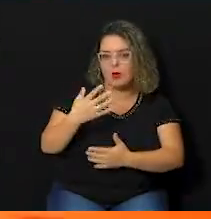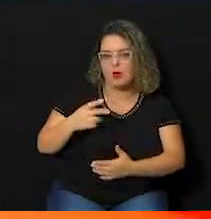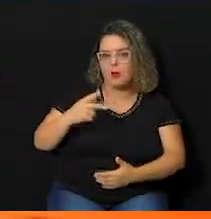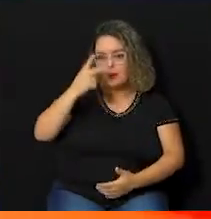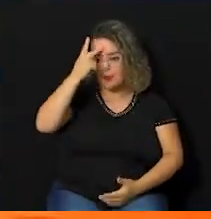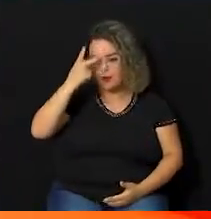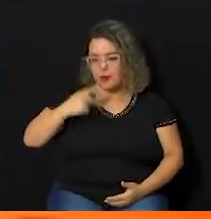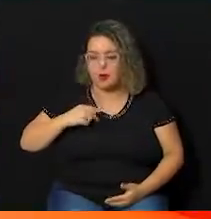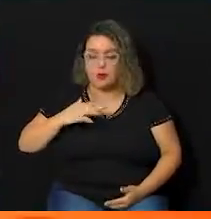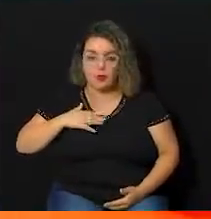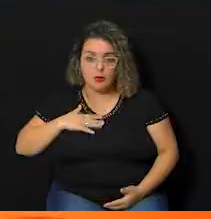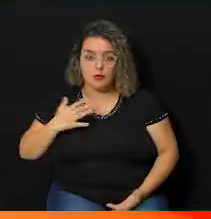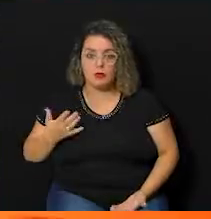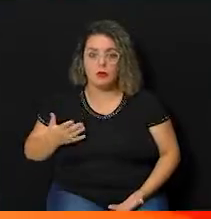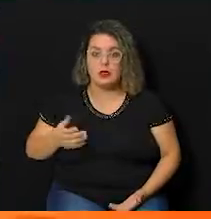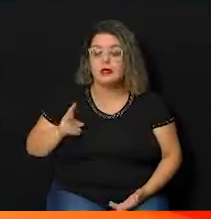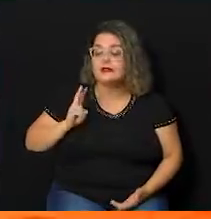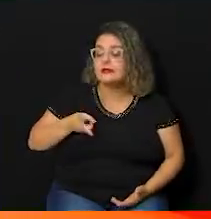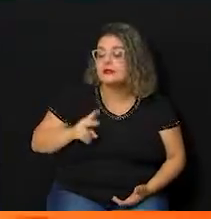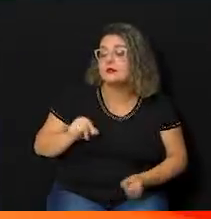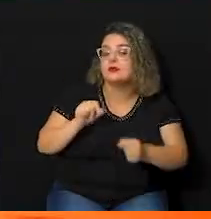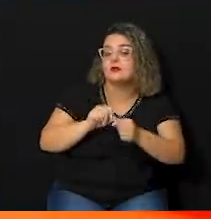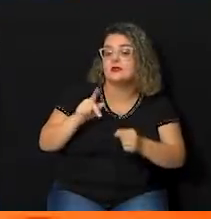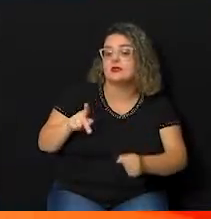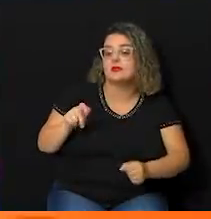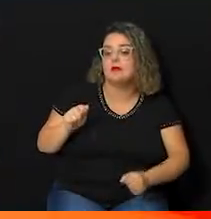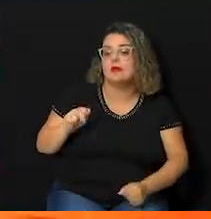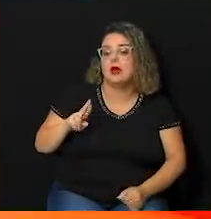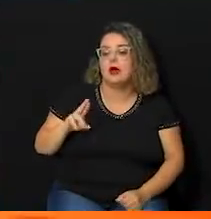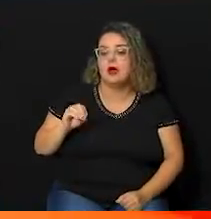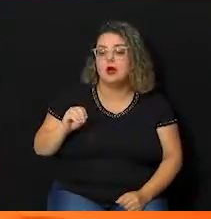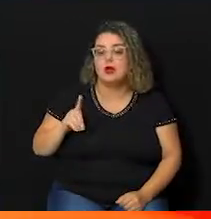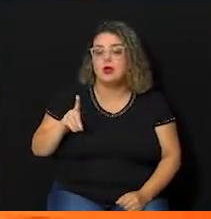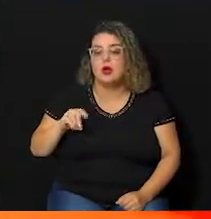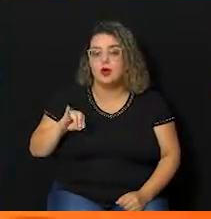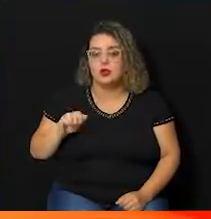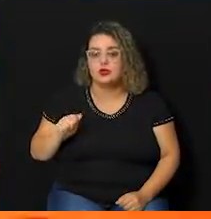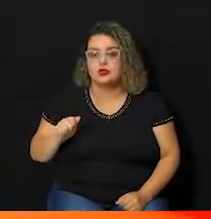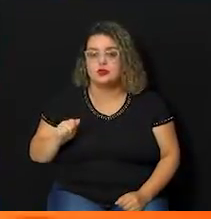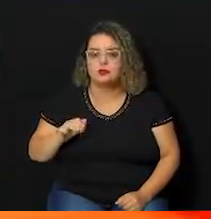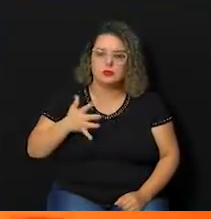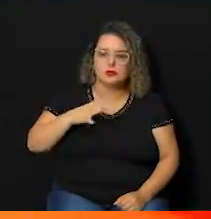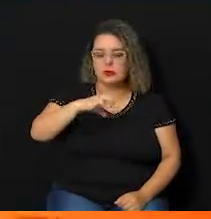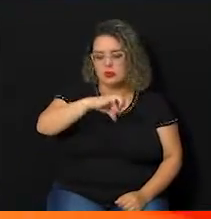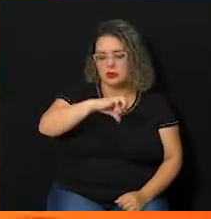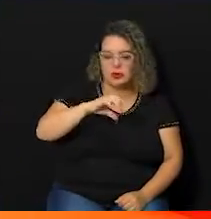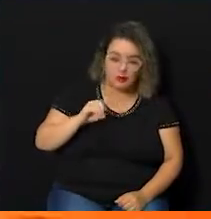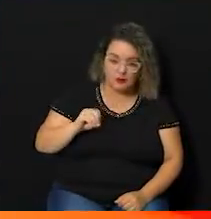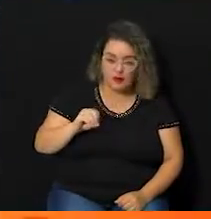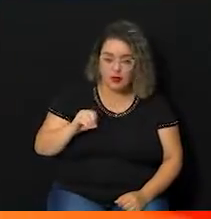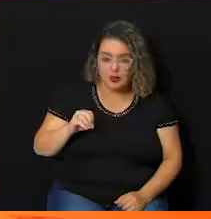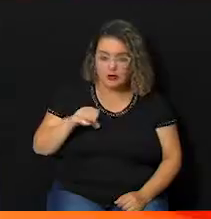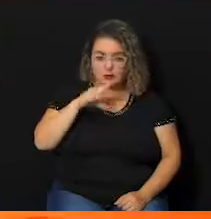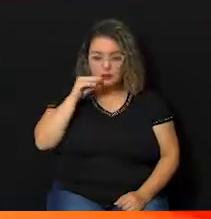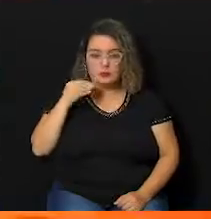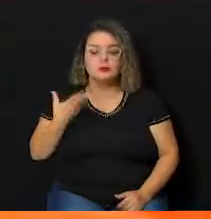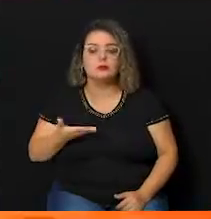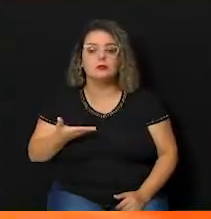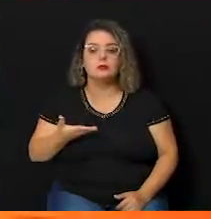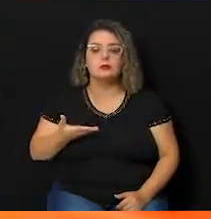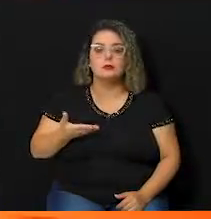personagens meus, mas eu sempre fiz paródia. E na década de 90, ali, quando eu era adolescente, eu comecei com paródia com um fanzine